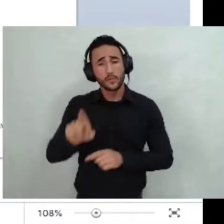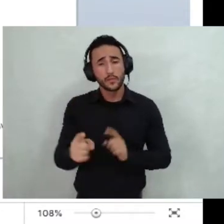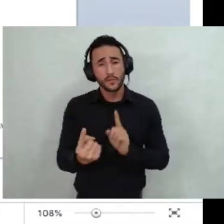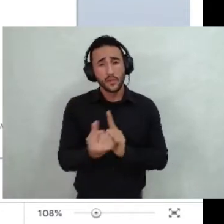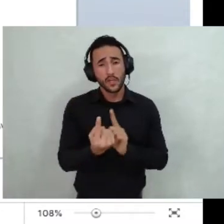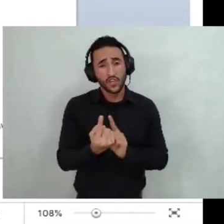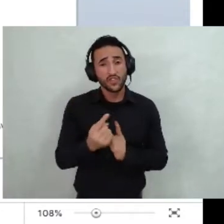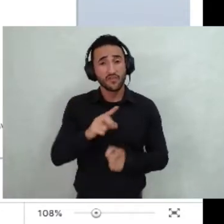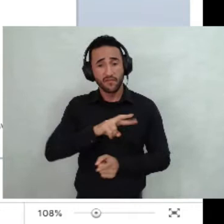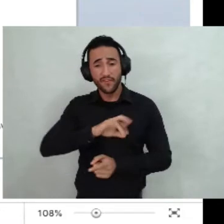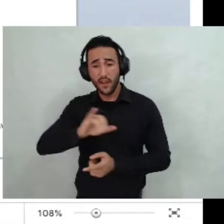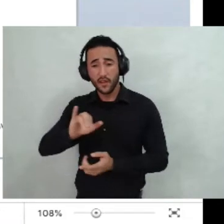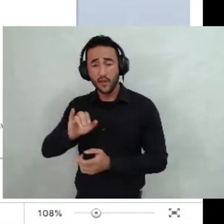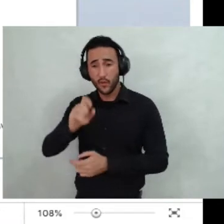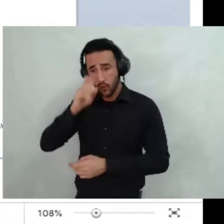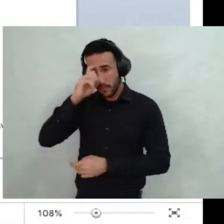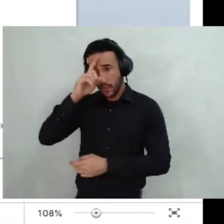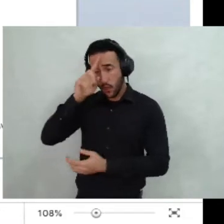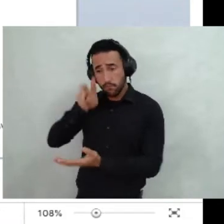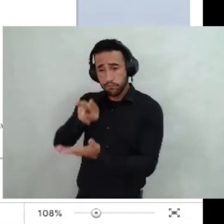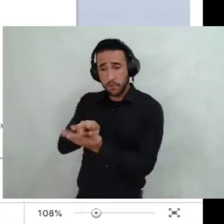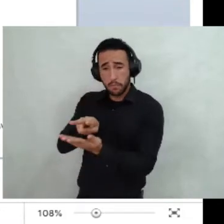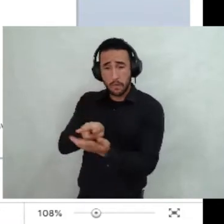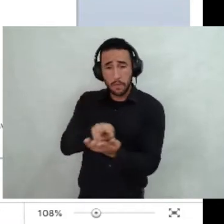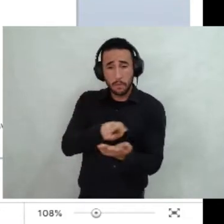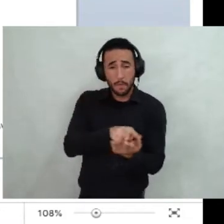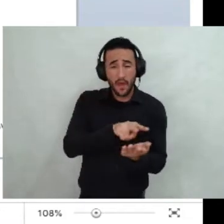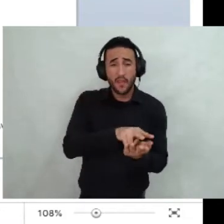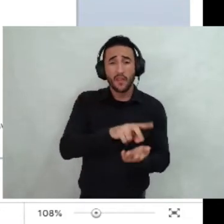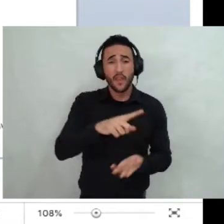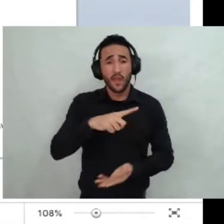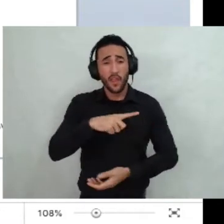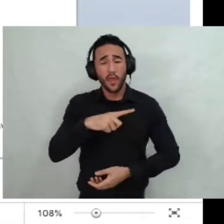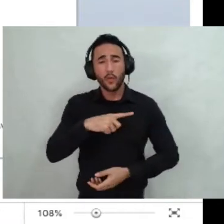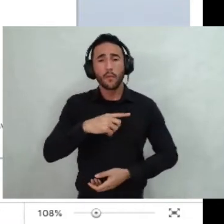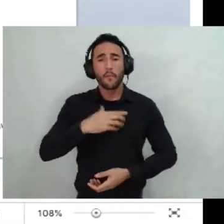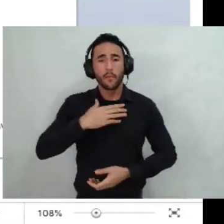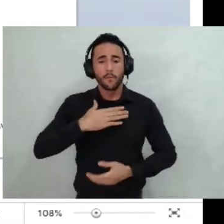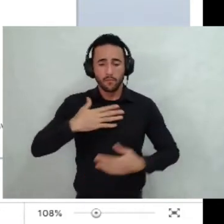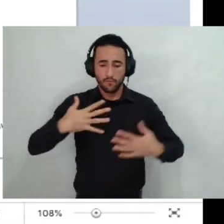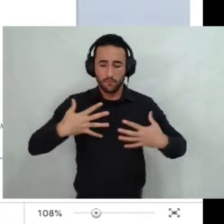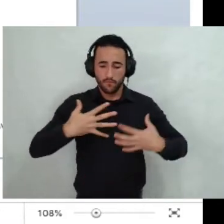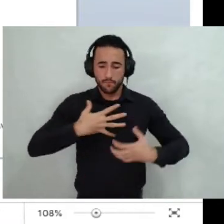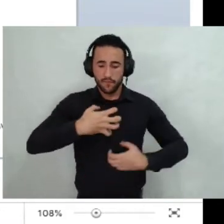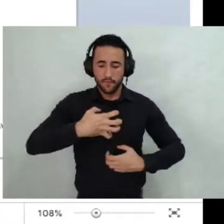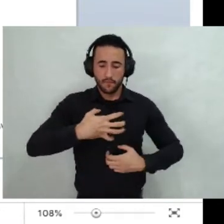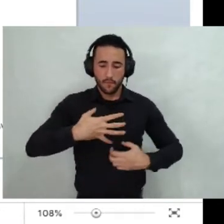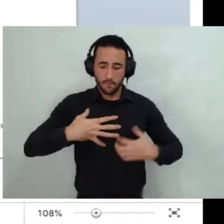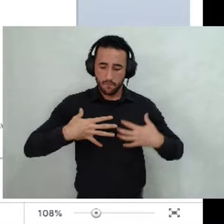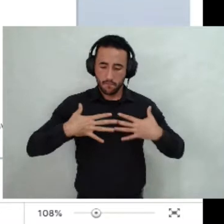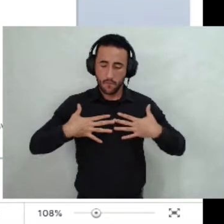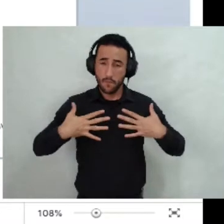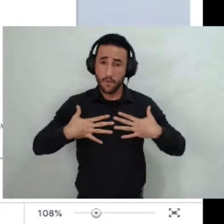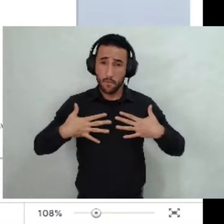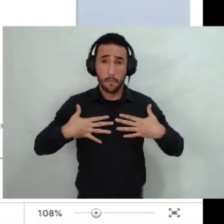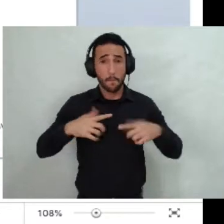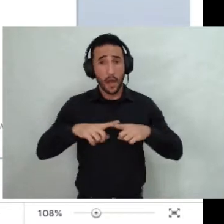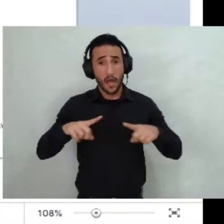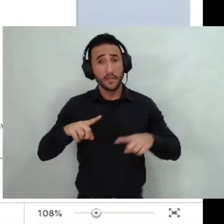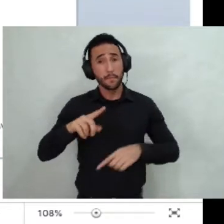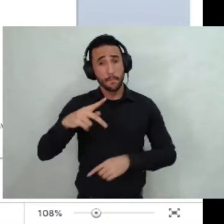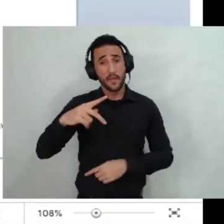hospital com uma tomografia muito típica, mas que às vezes o PCR é negativo. Então, nesse